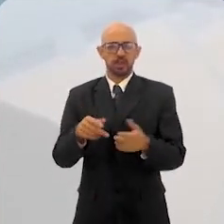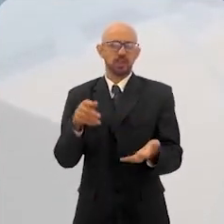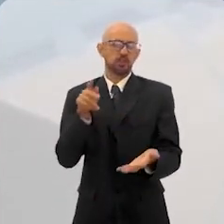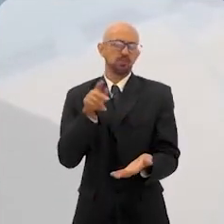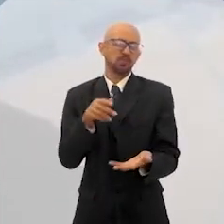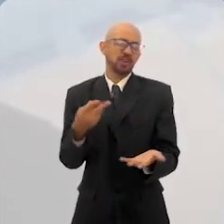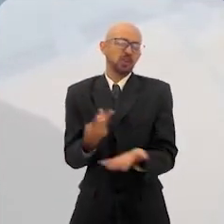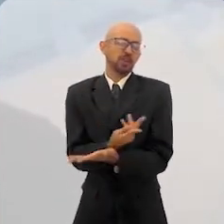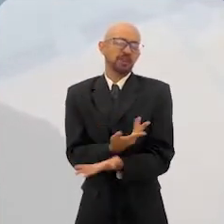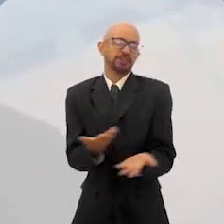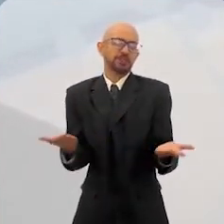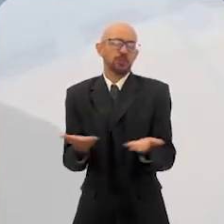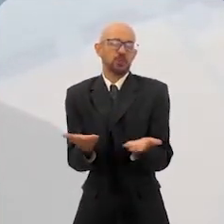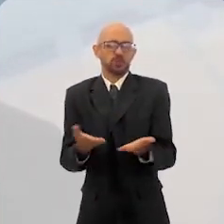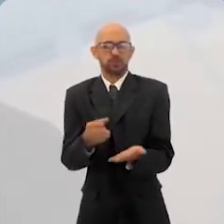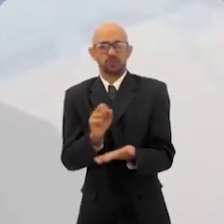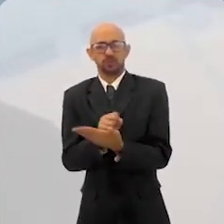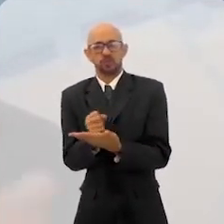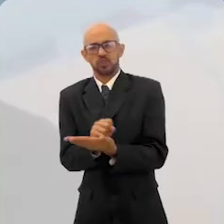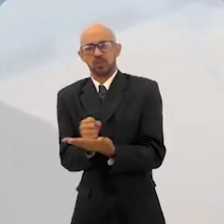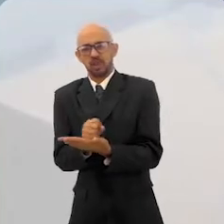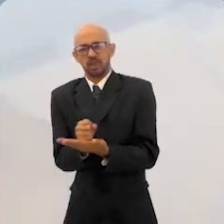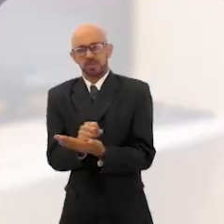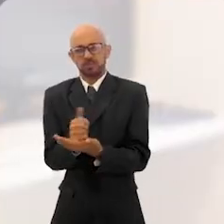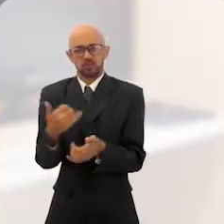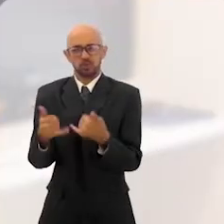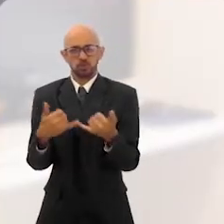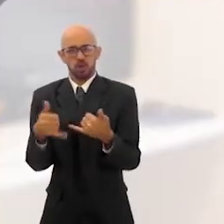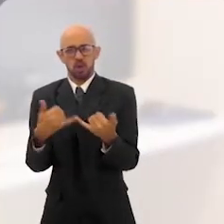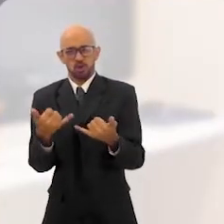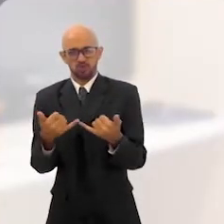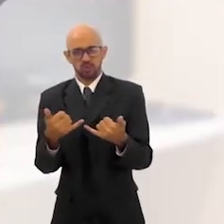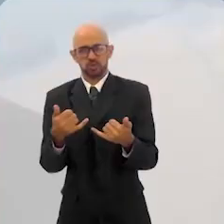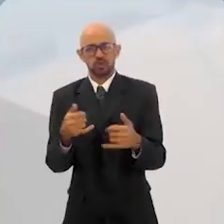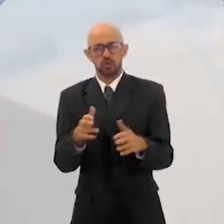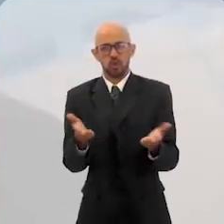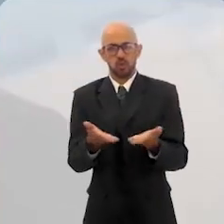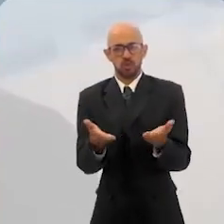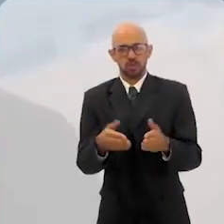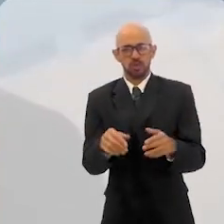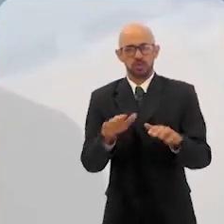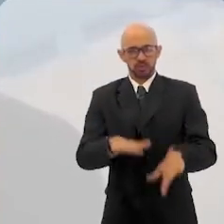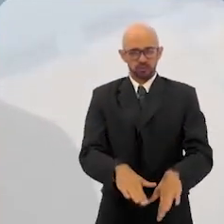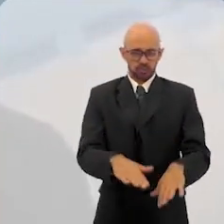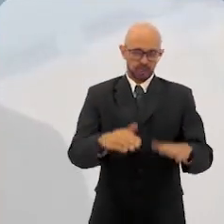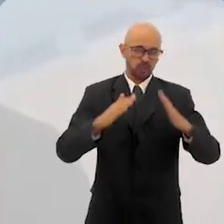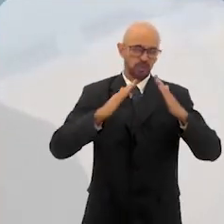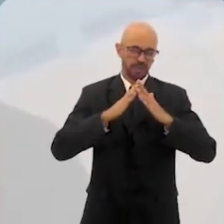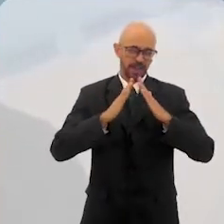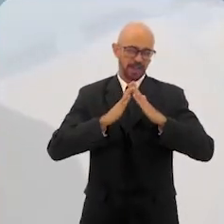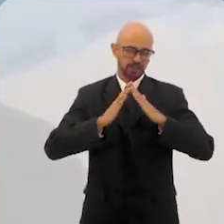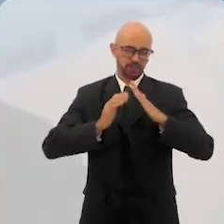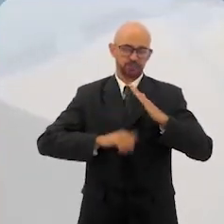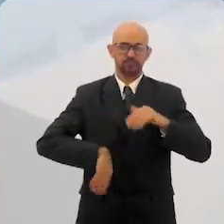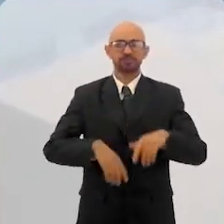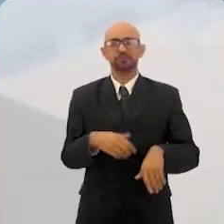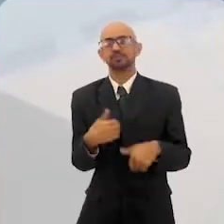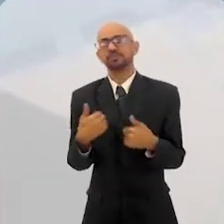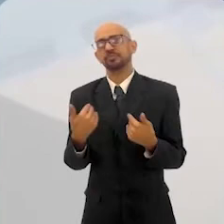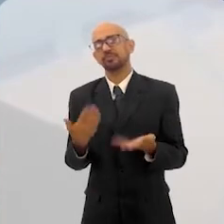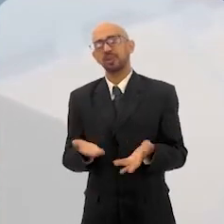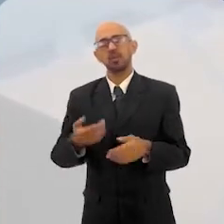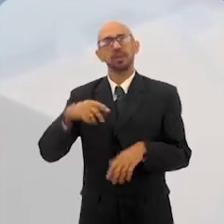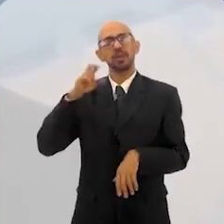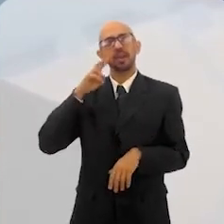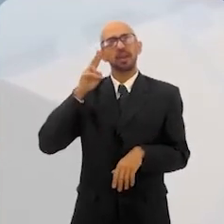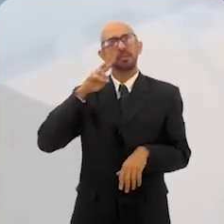de hoje, né? Que tem com a questão dos videogames, dos jogos, dos games. Sim. As pessoas hoje ficam mais em casa, né? A gente tinha esse hábito. Então eu lembro que era